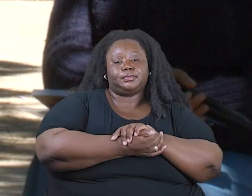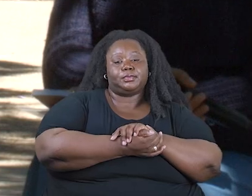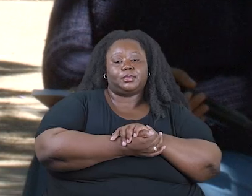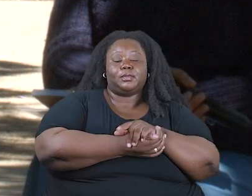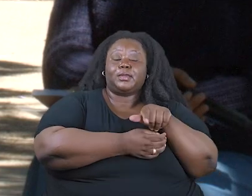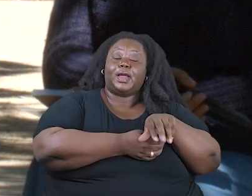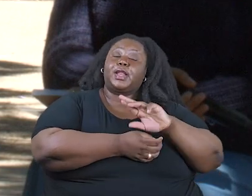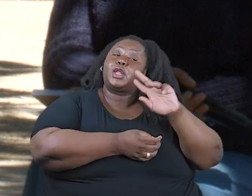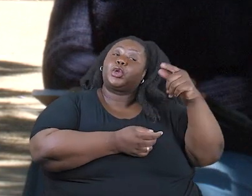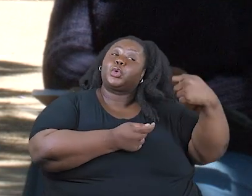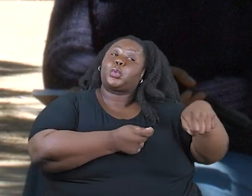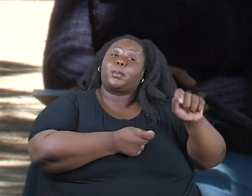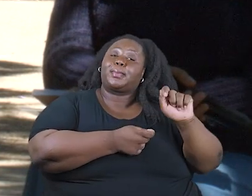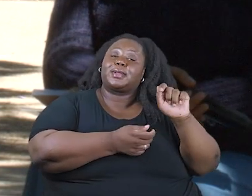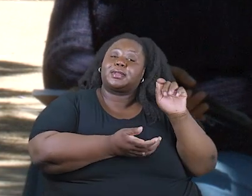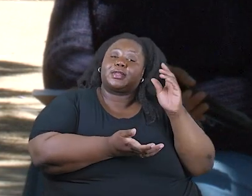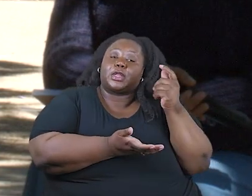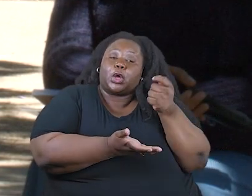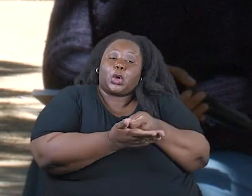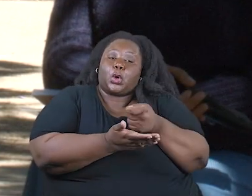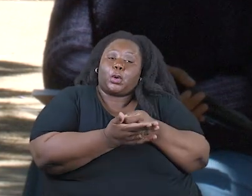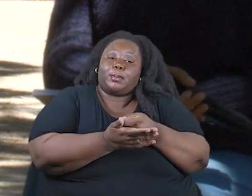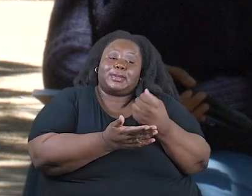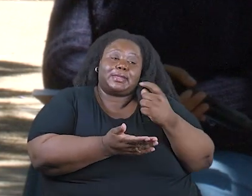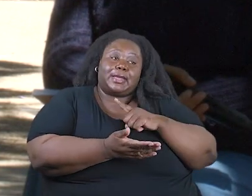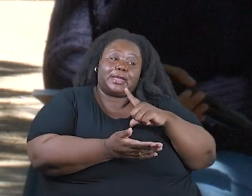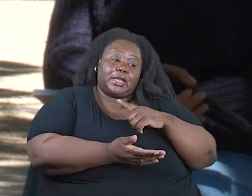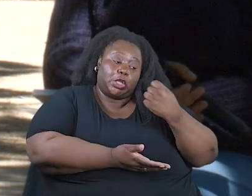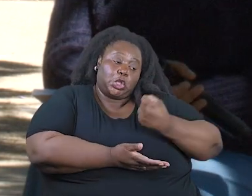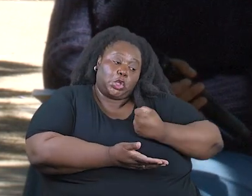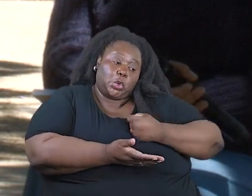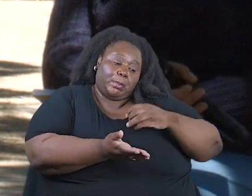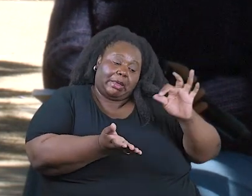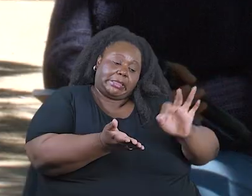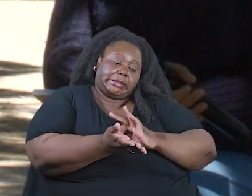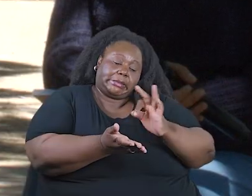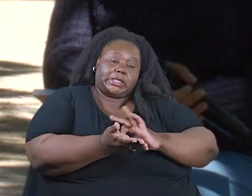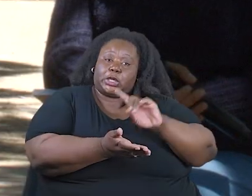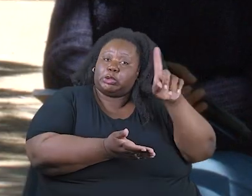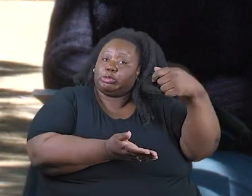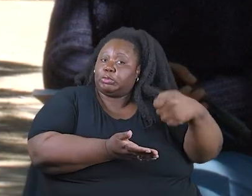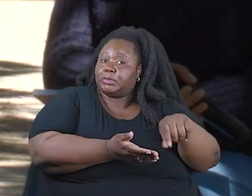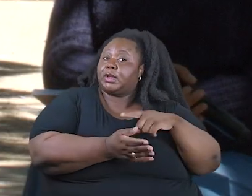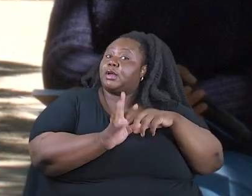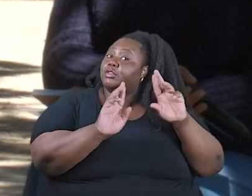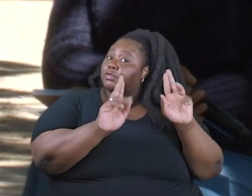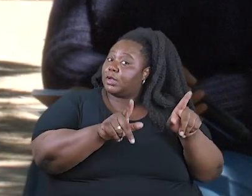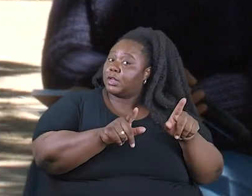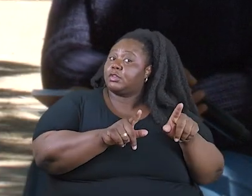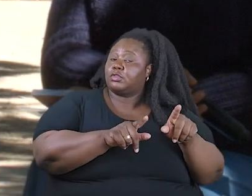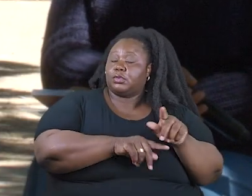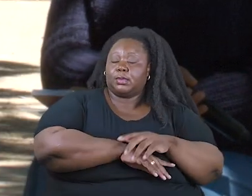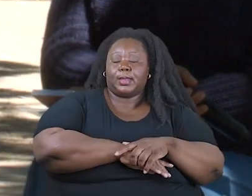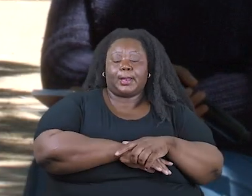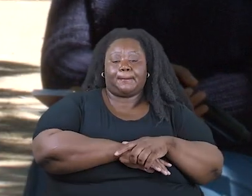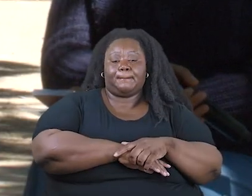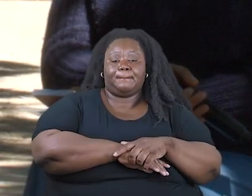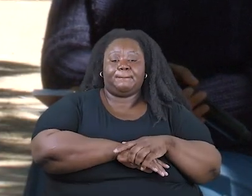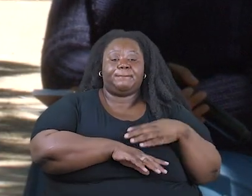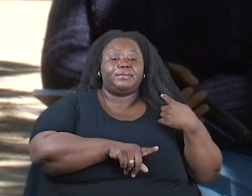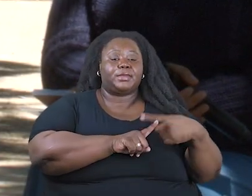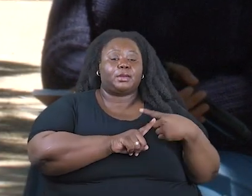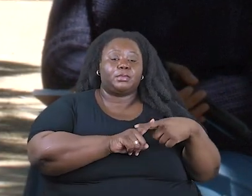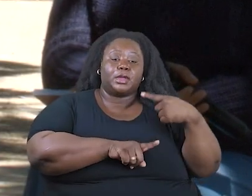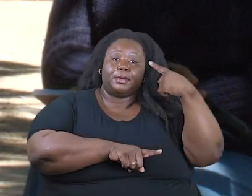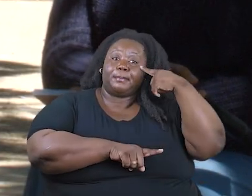ele não precisa necessariamente ser numerado e assinado, né? Tem essa diferença, assim. Justamente por